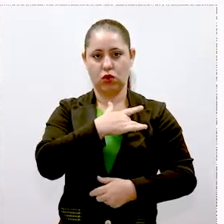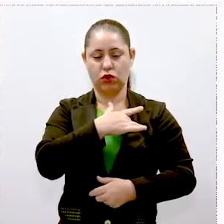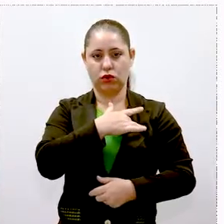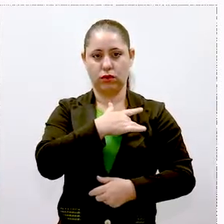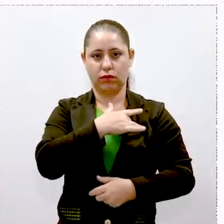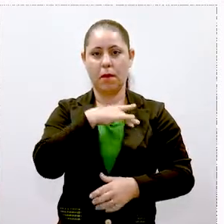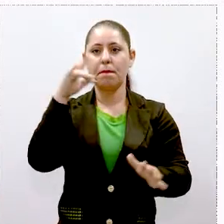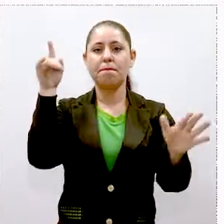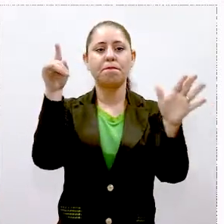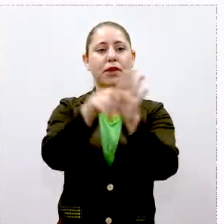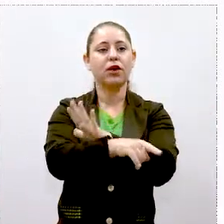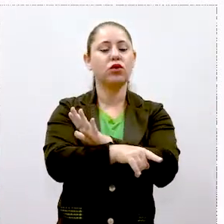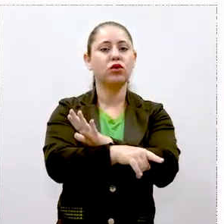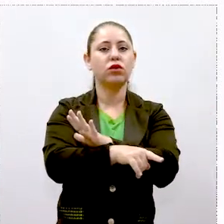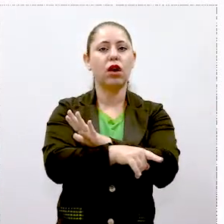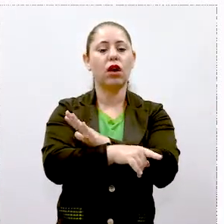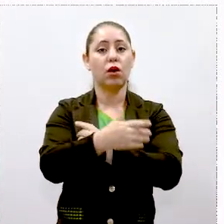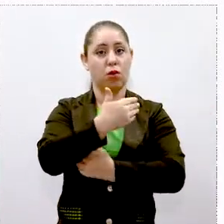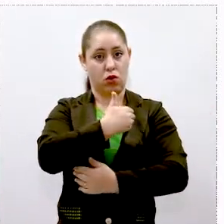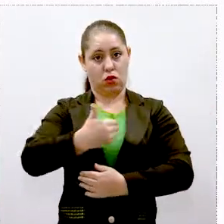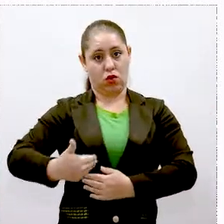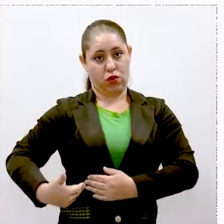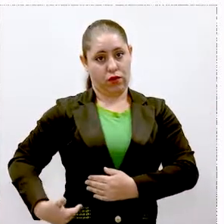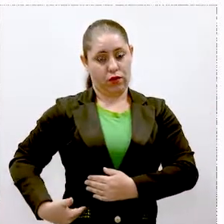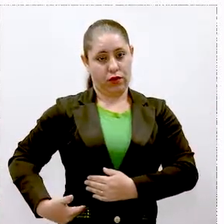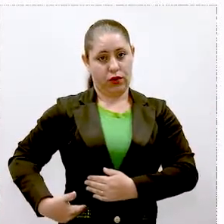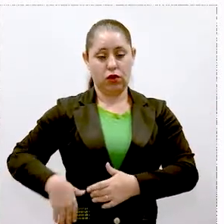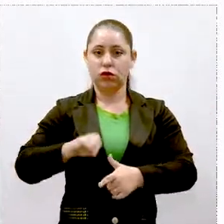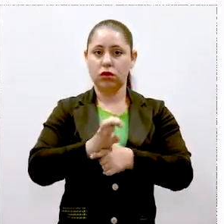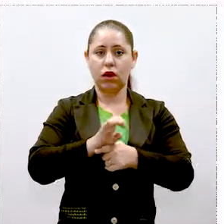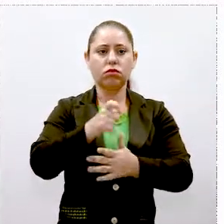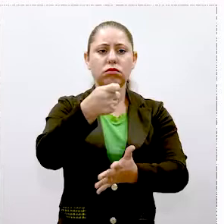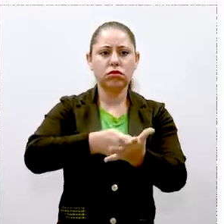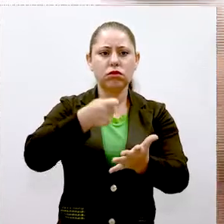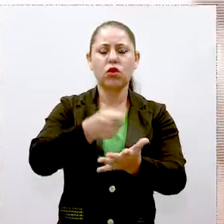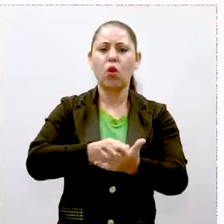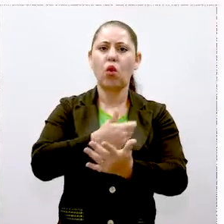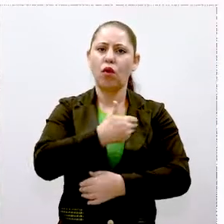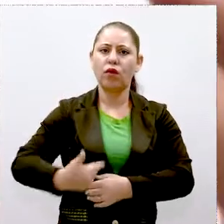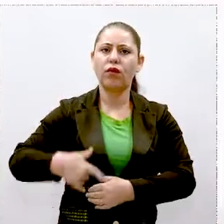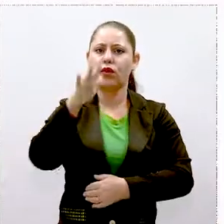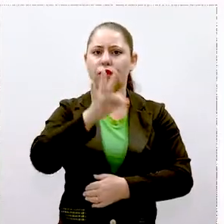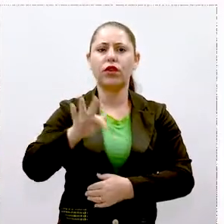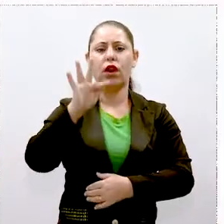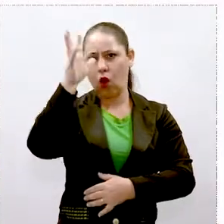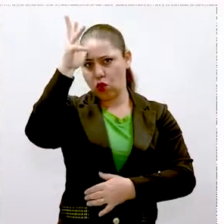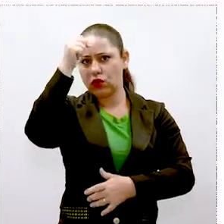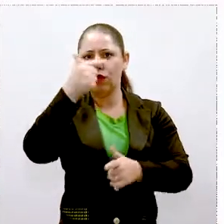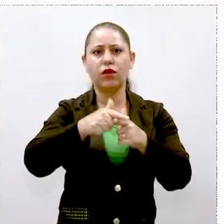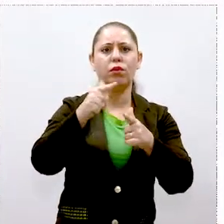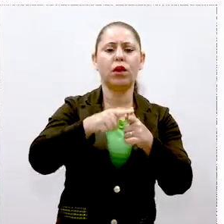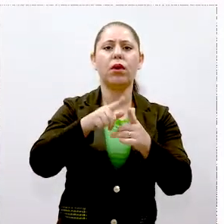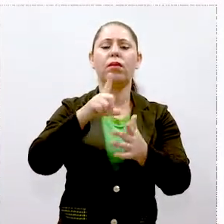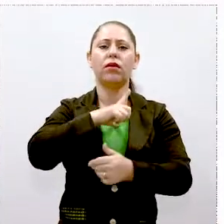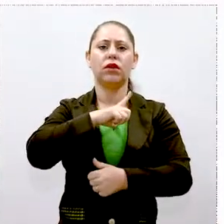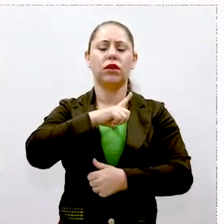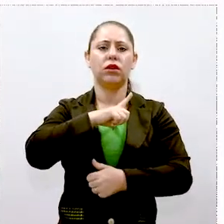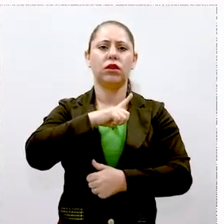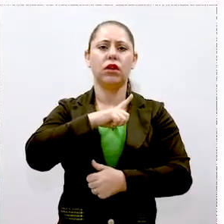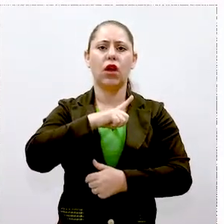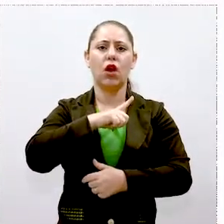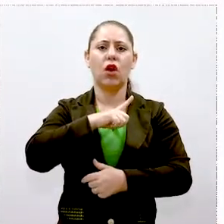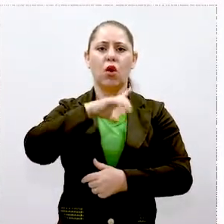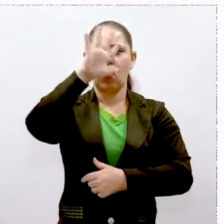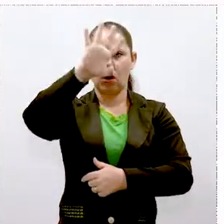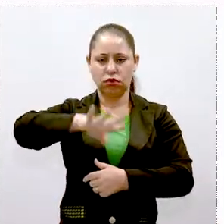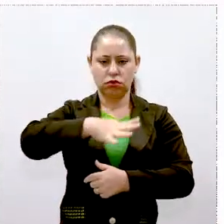Saúde foi interpelado ontem pelos governadores dos estados que estão exigindo do governo federal providência no